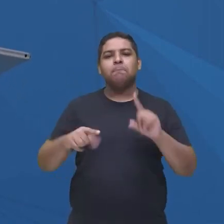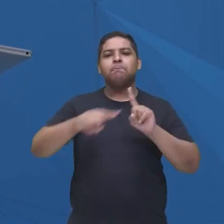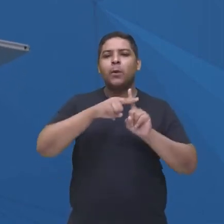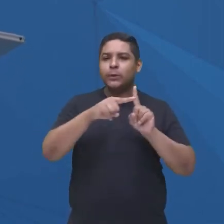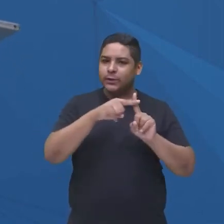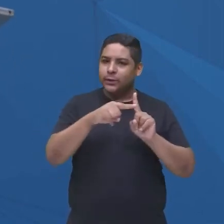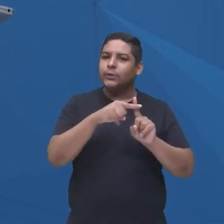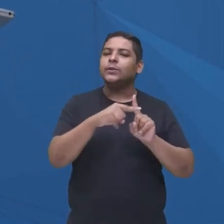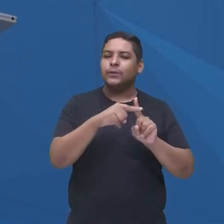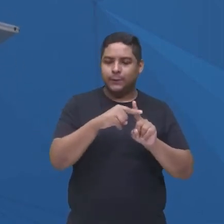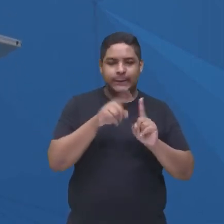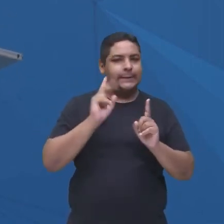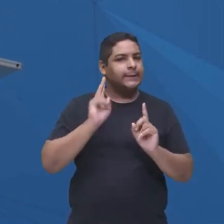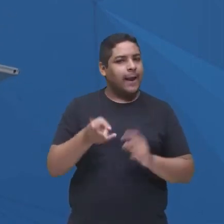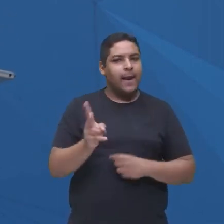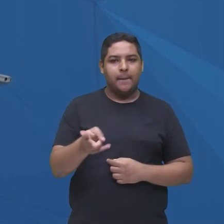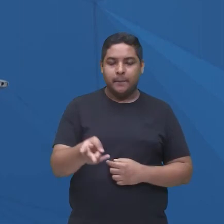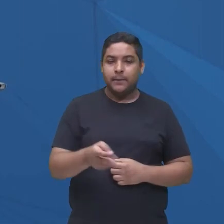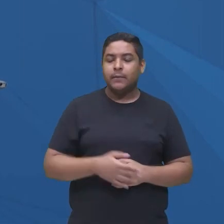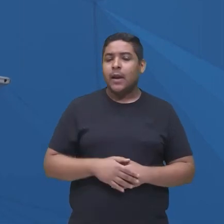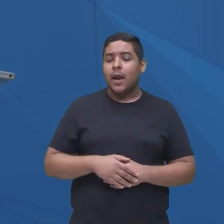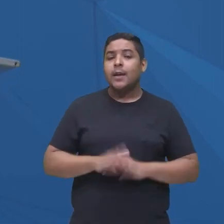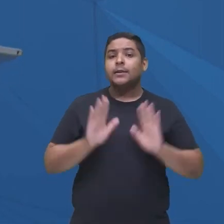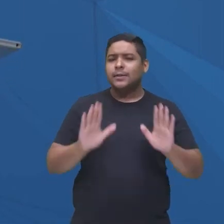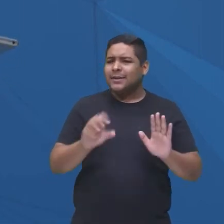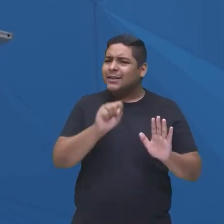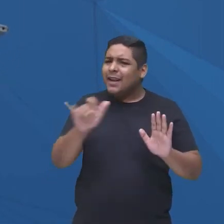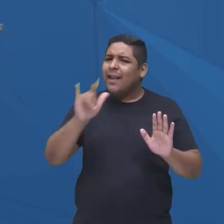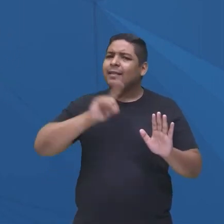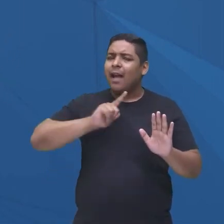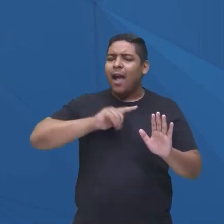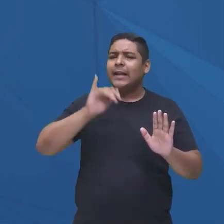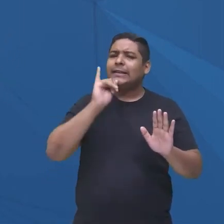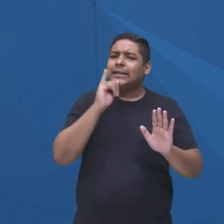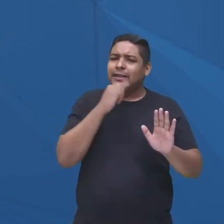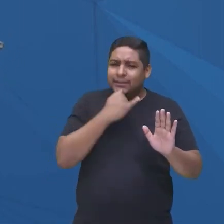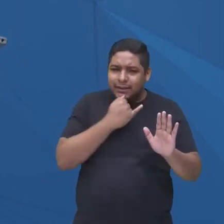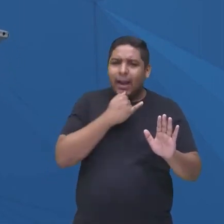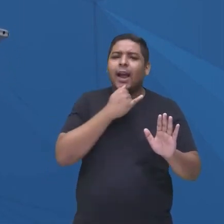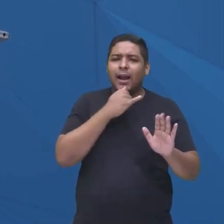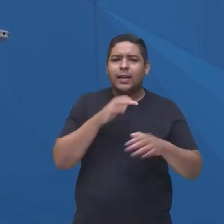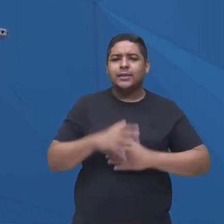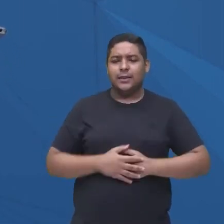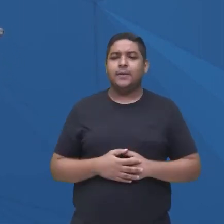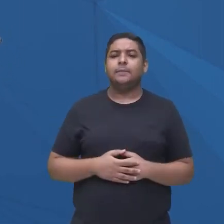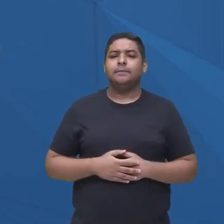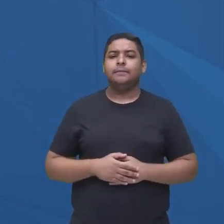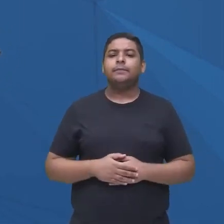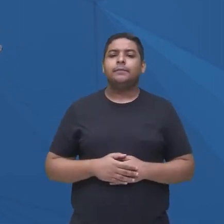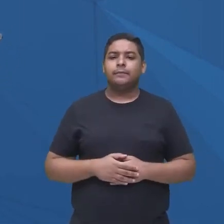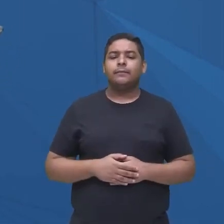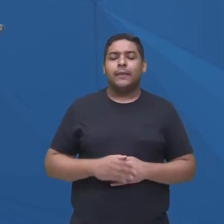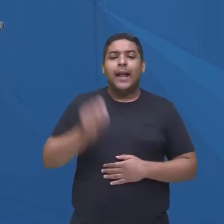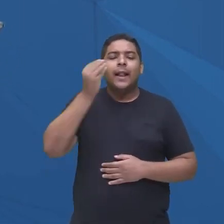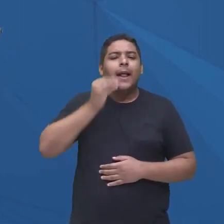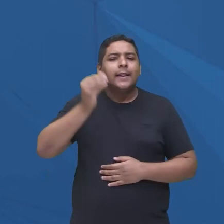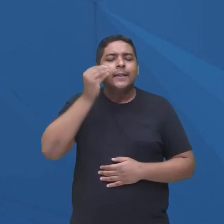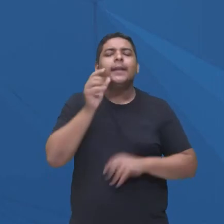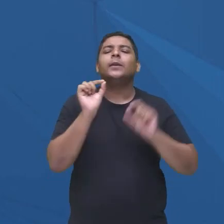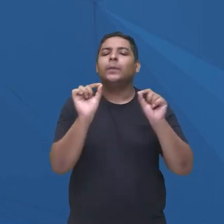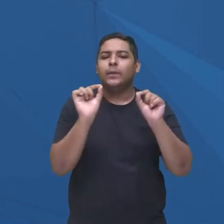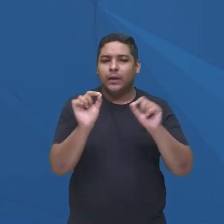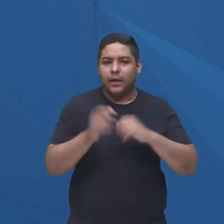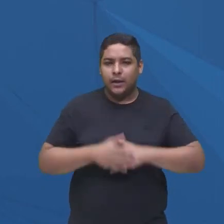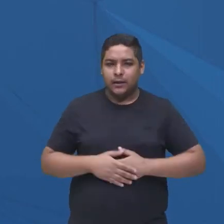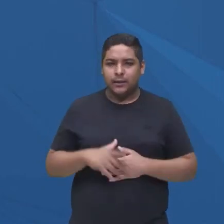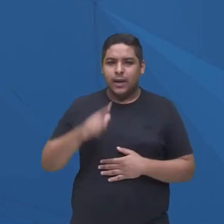triste, né, esteja acontecendo coisas que eram, que serviriam para deixar ela para baixo, ela tenta, né, através da sua